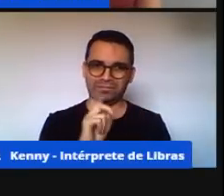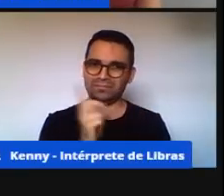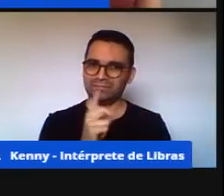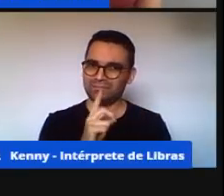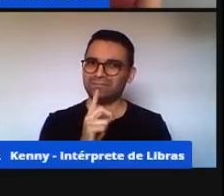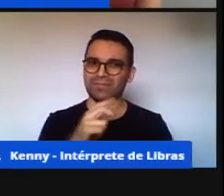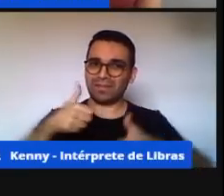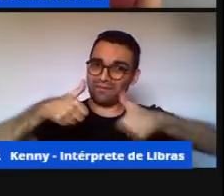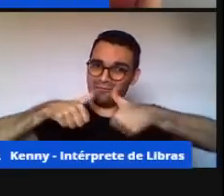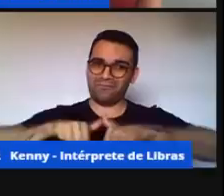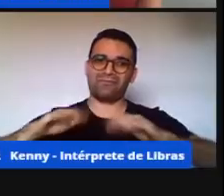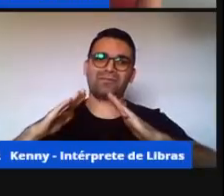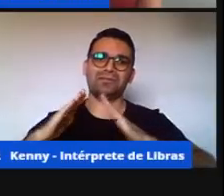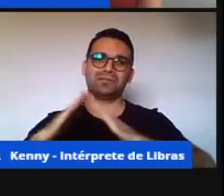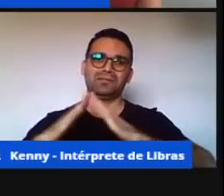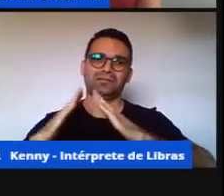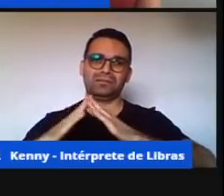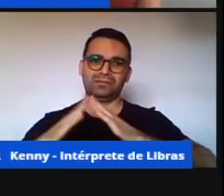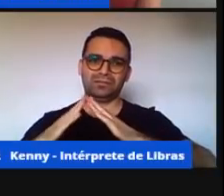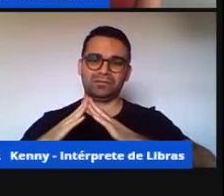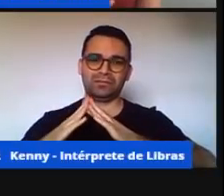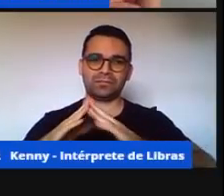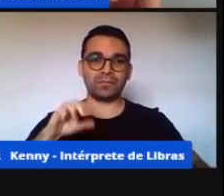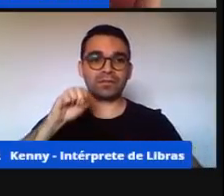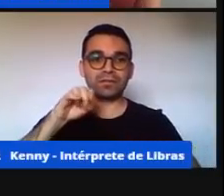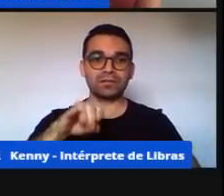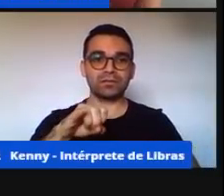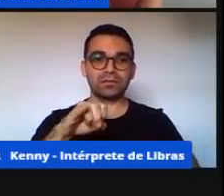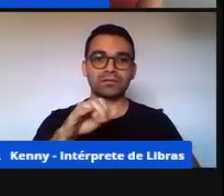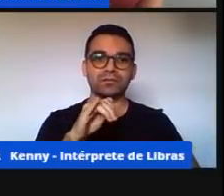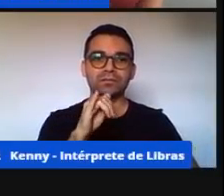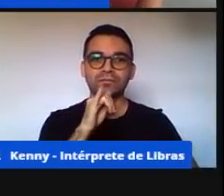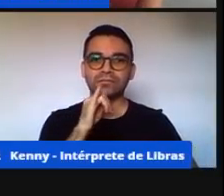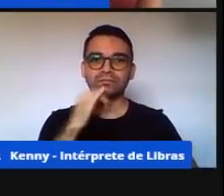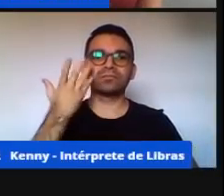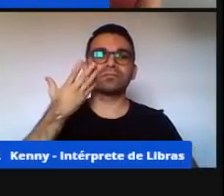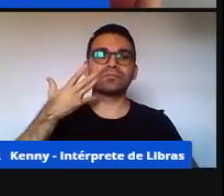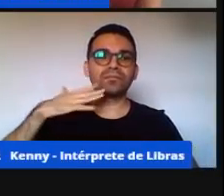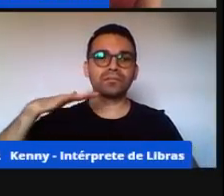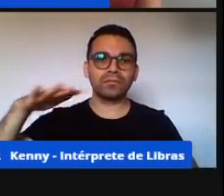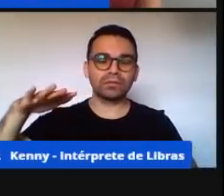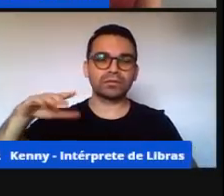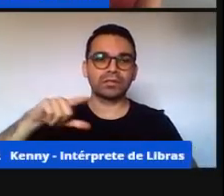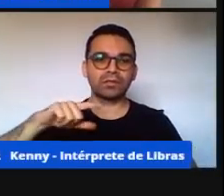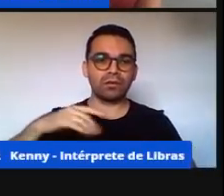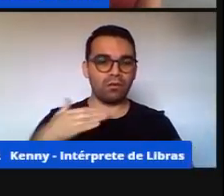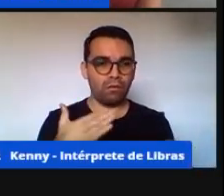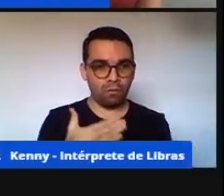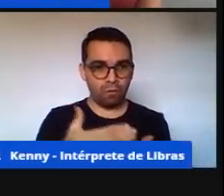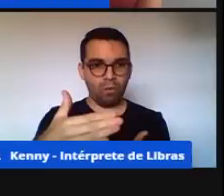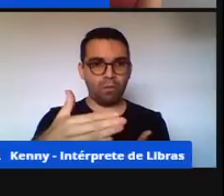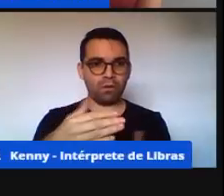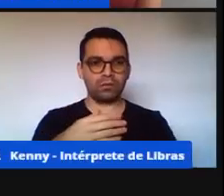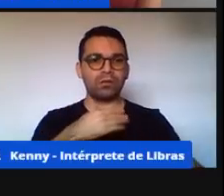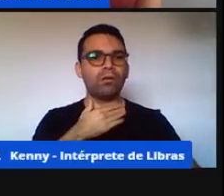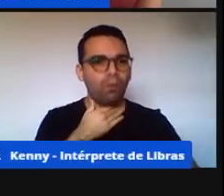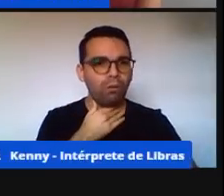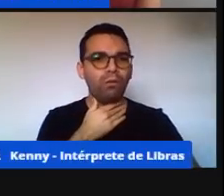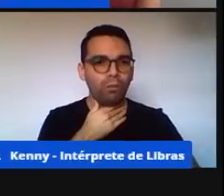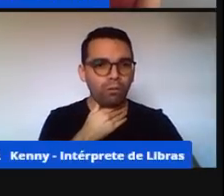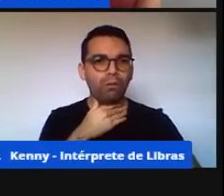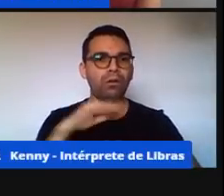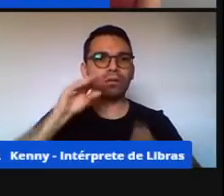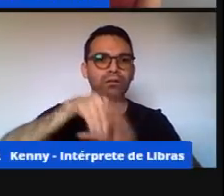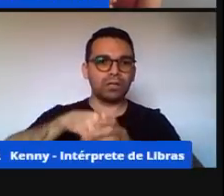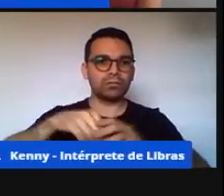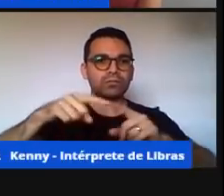máscaras cirúrgicas, porque vamos supor que uma criança apresentou tosse no meio da aula. Aí, se você quiser fornecer essa